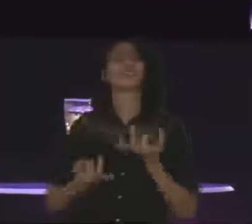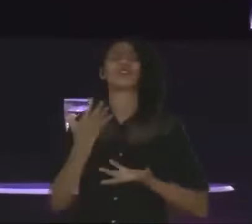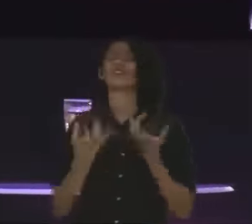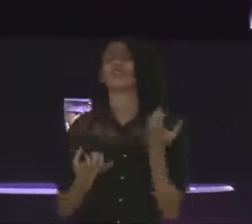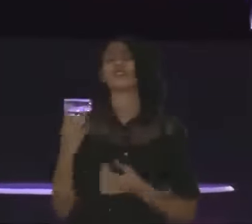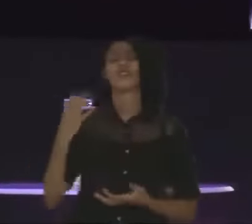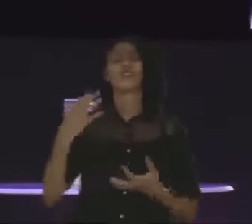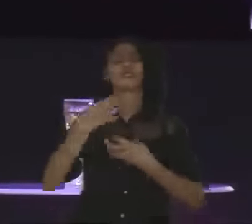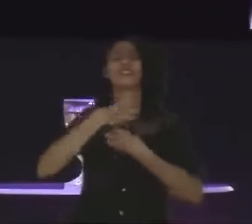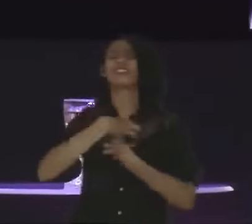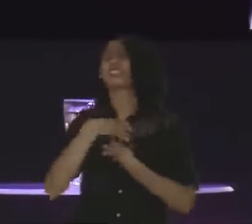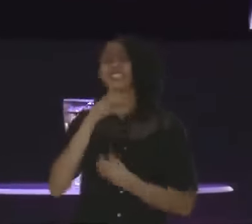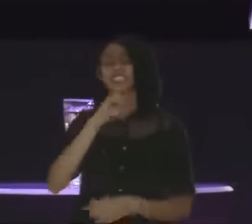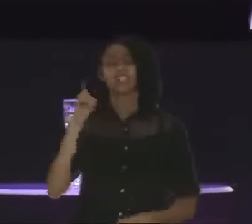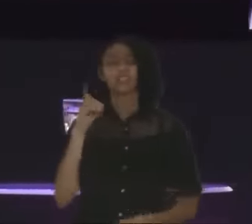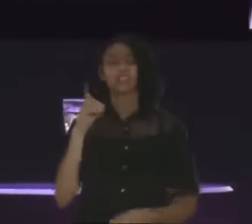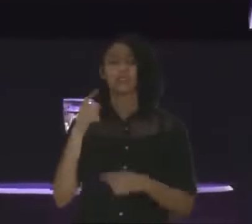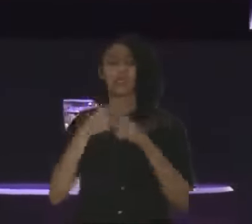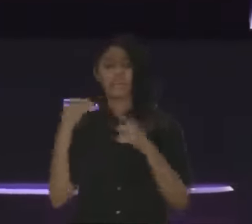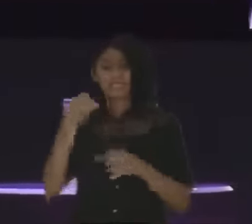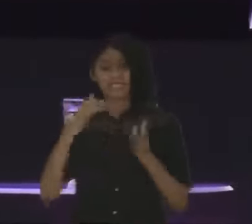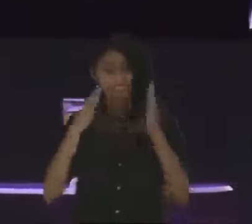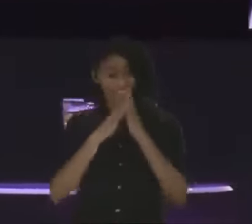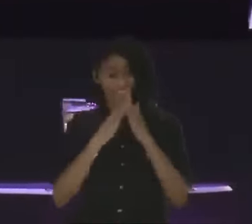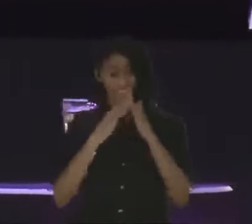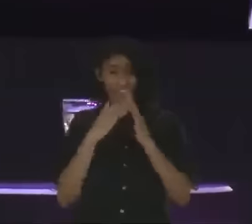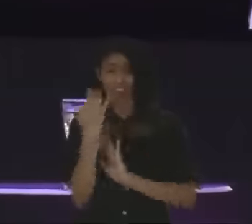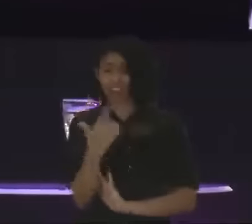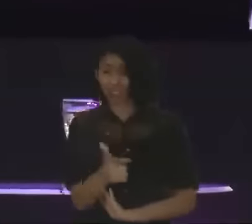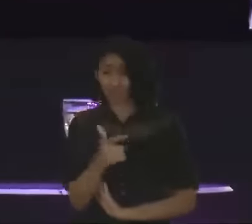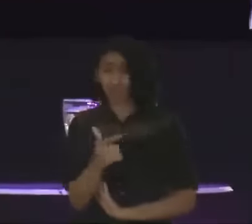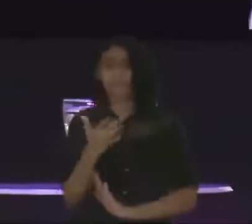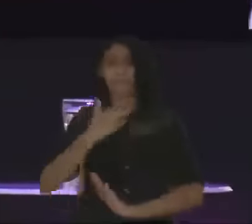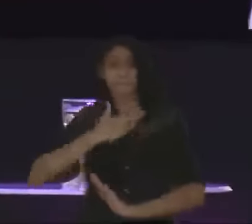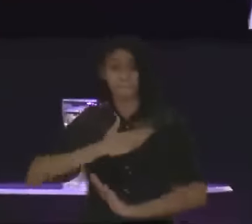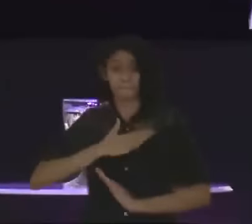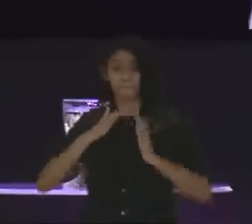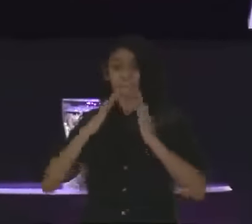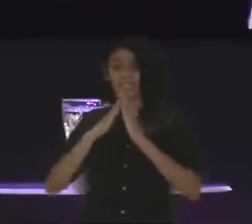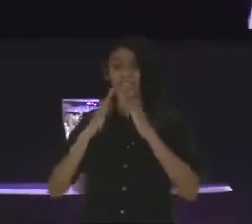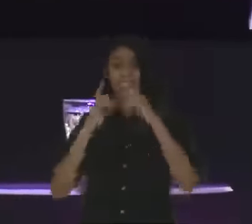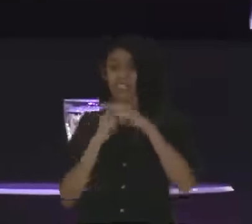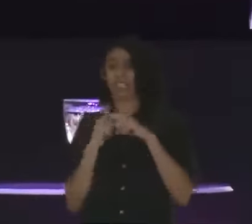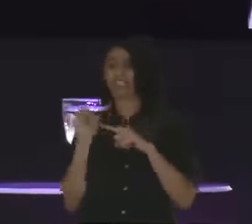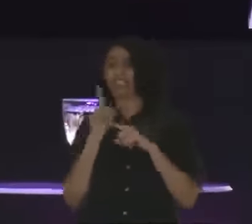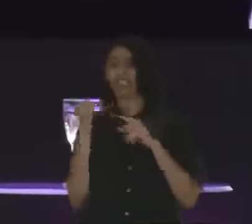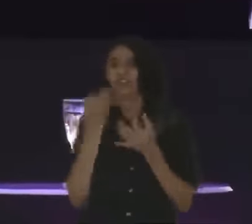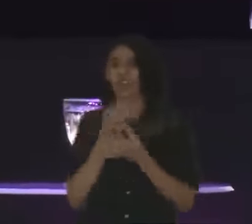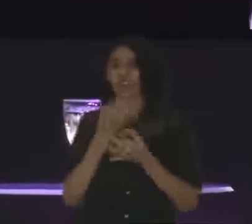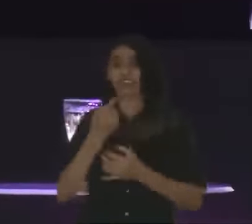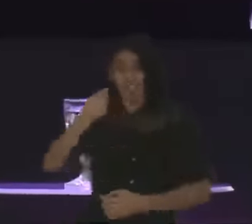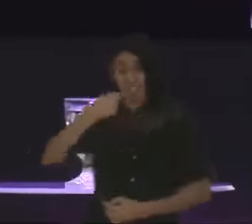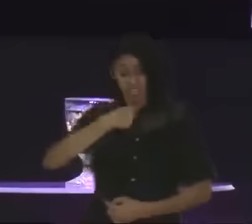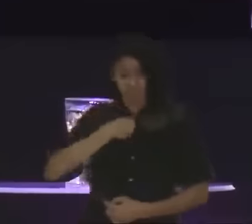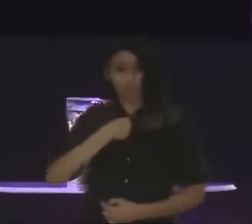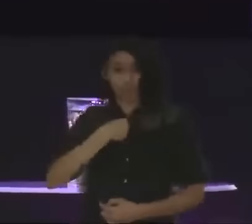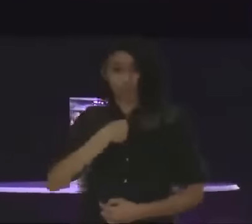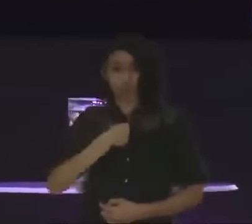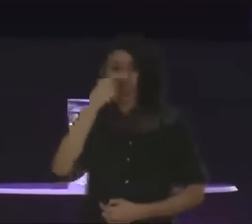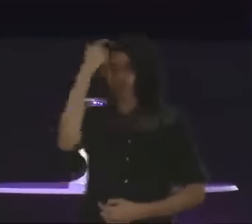na sua casa não tem isso não a minha igreja não é linda eu sou a Igreja do Senhor minha vida cheia do fogo